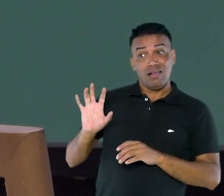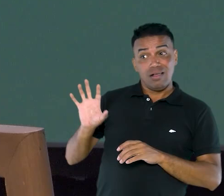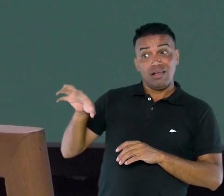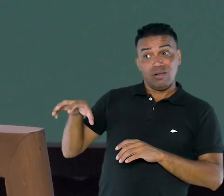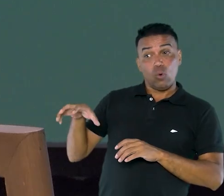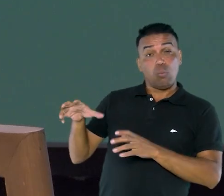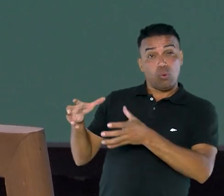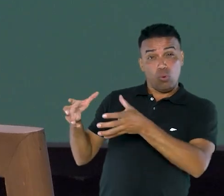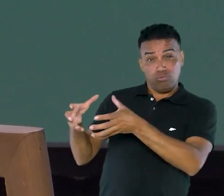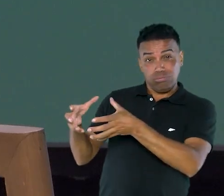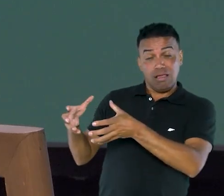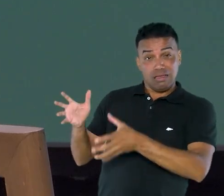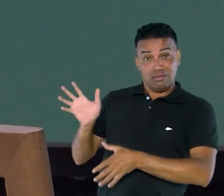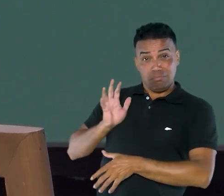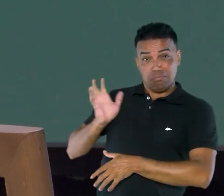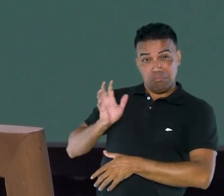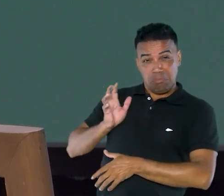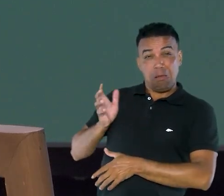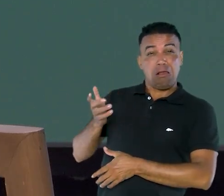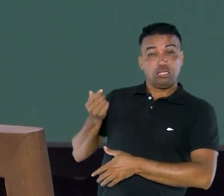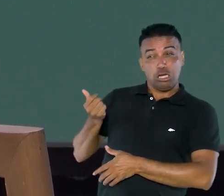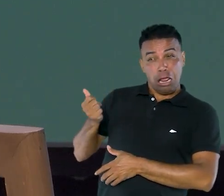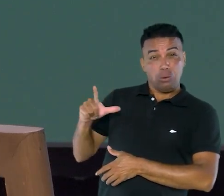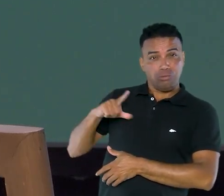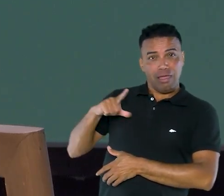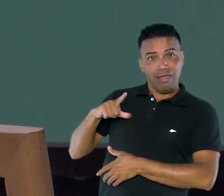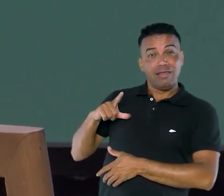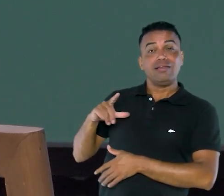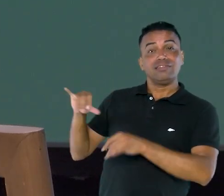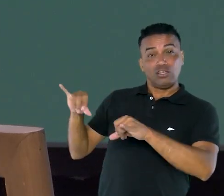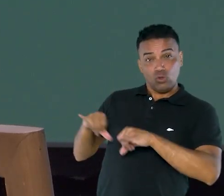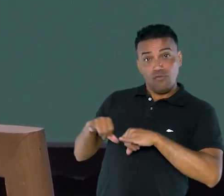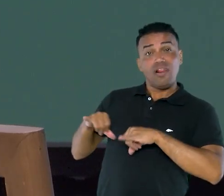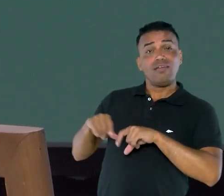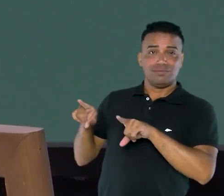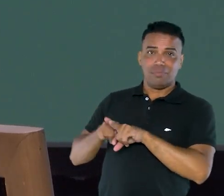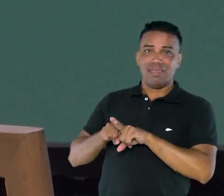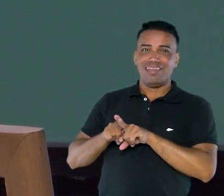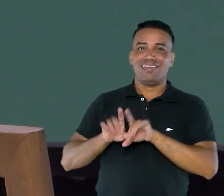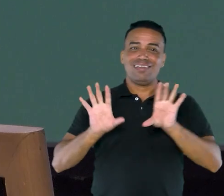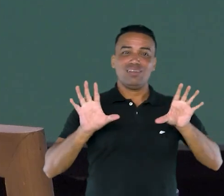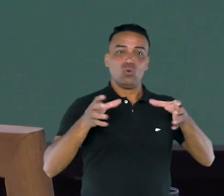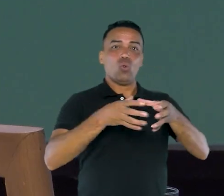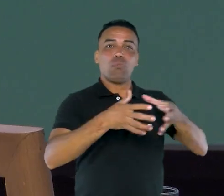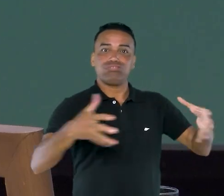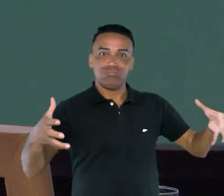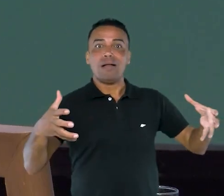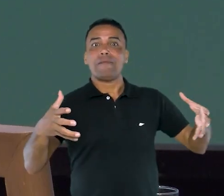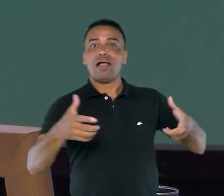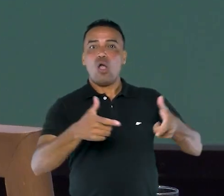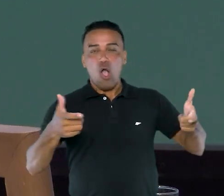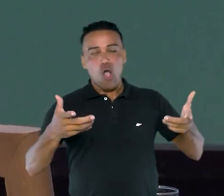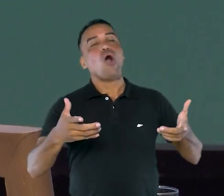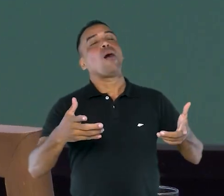bem materialmente está sofrendo. E também não está bem. Também não está